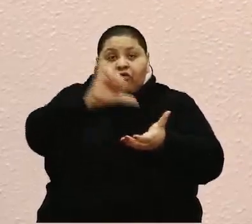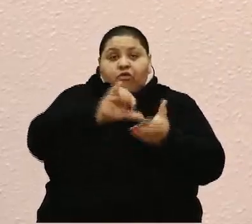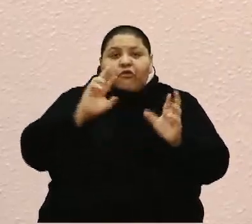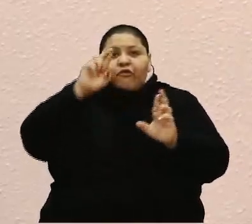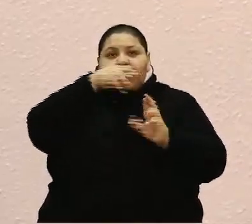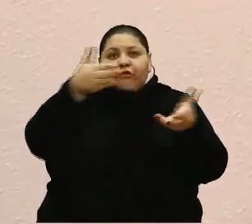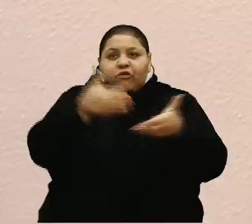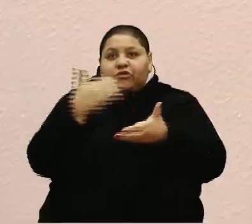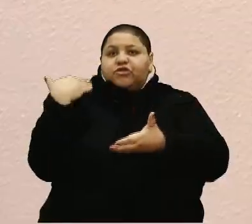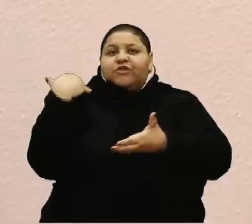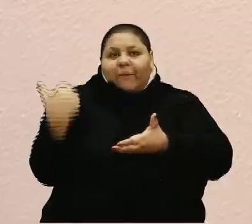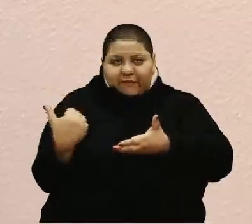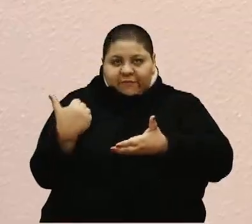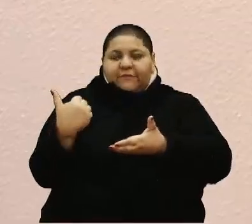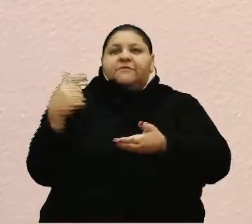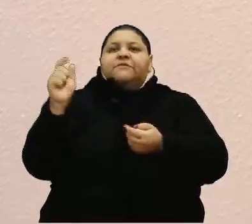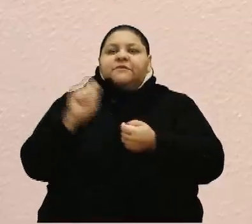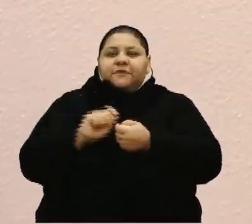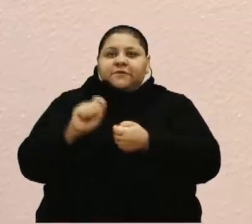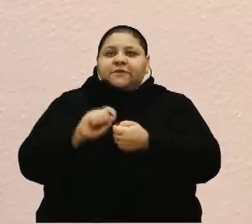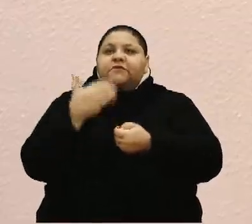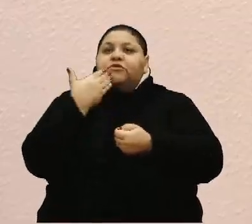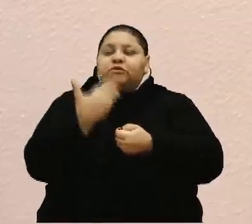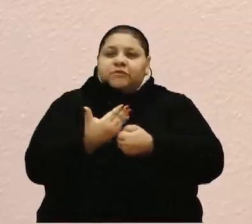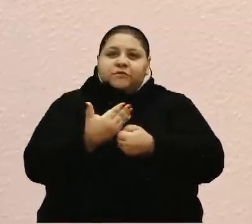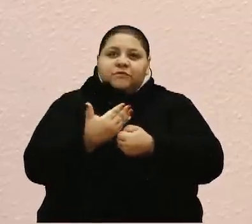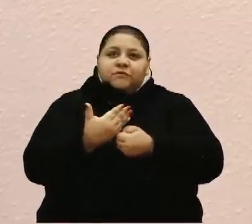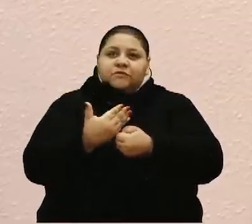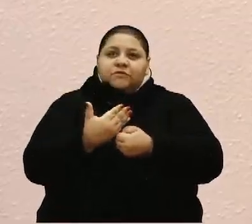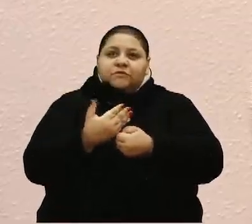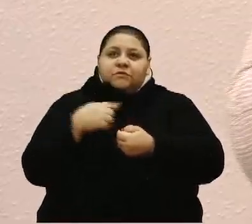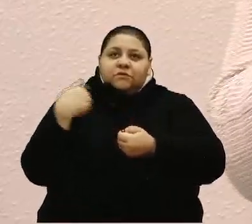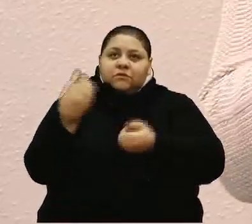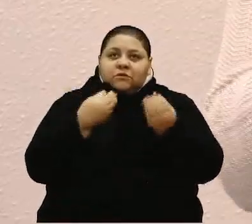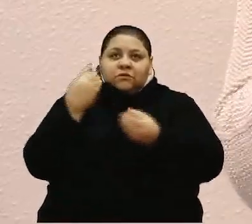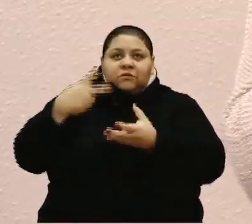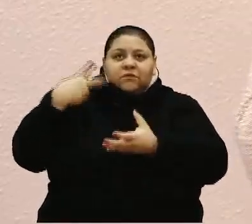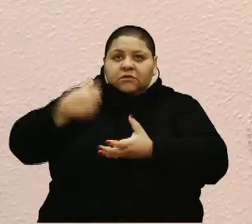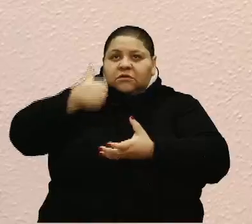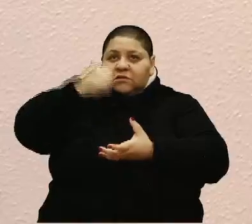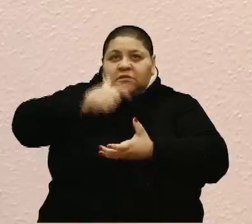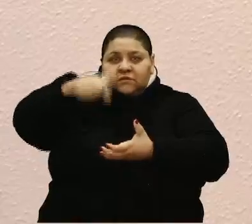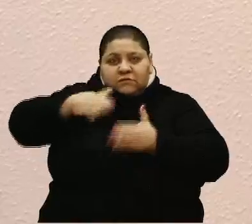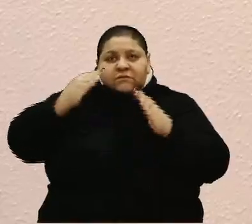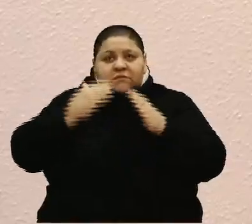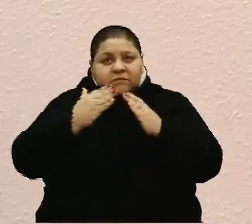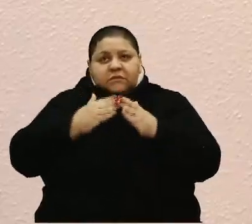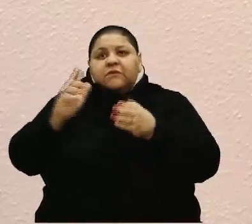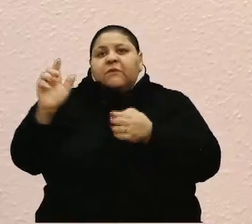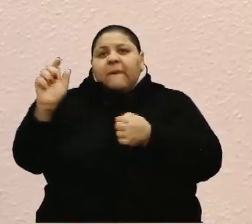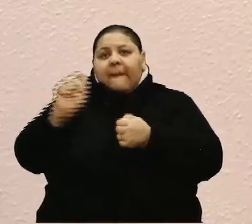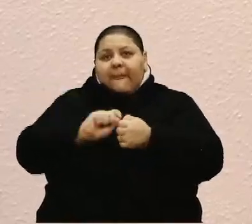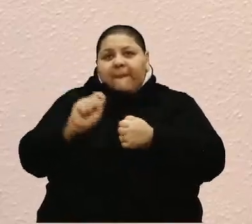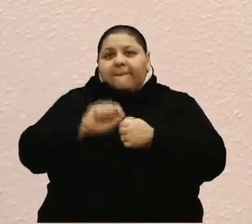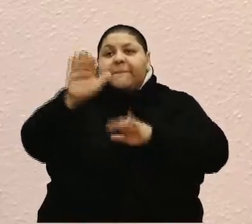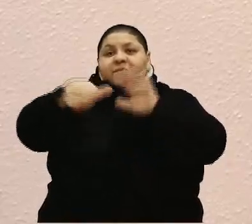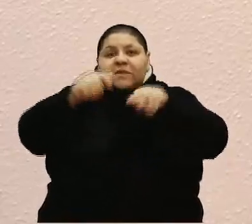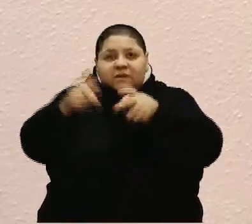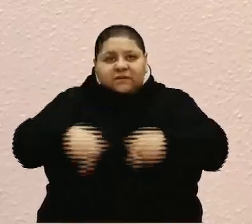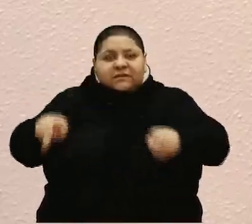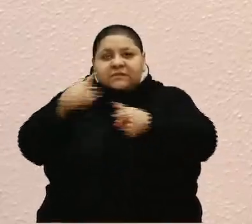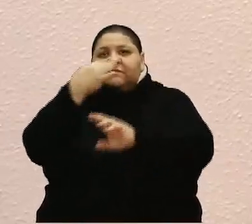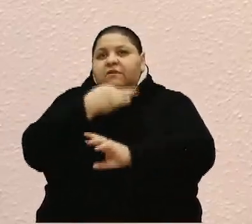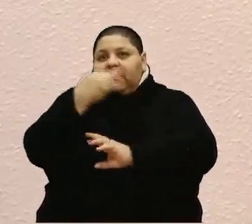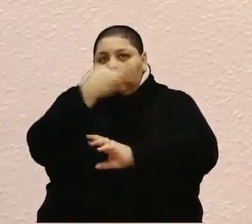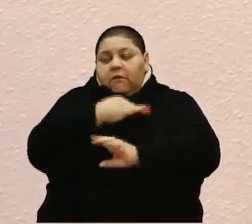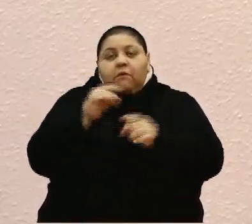vieram nos convidar e solicitar para que a gente, enquanto vereadoras mulheres dessa casa, fizesse o convite para a população